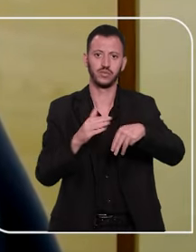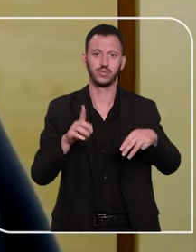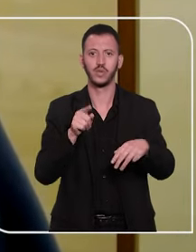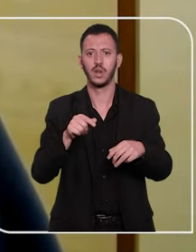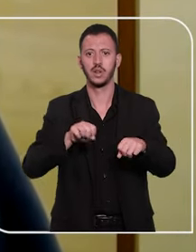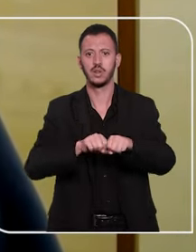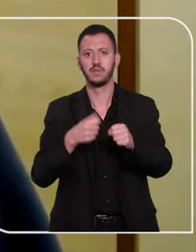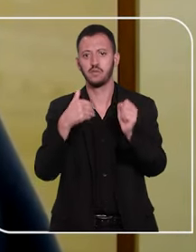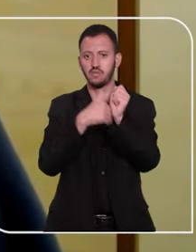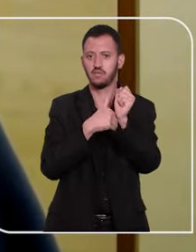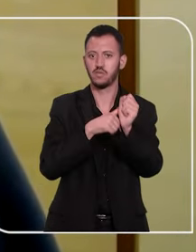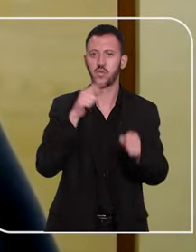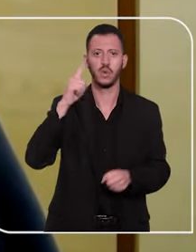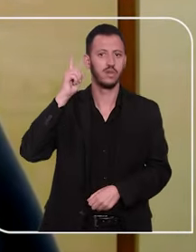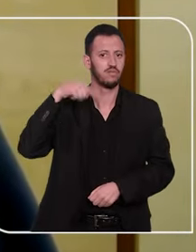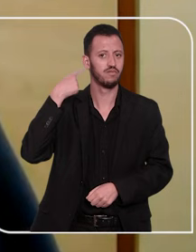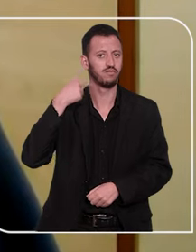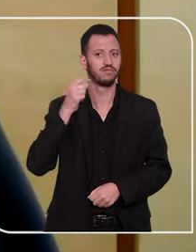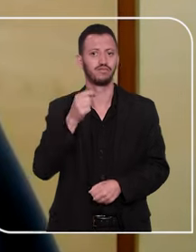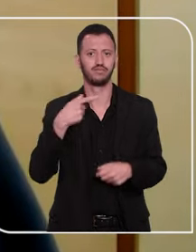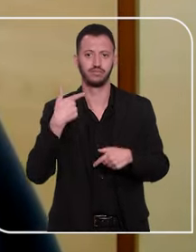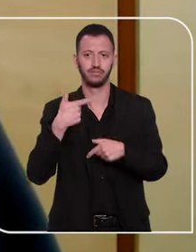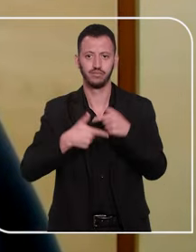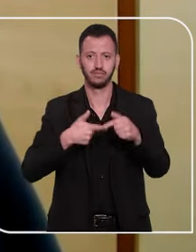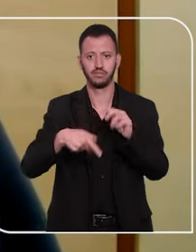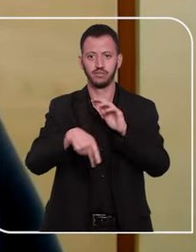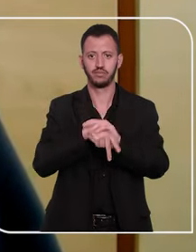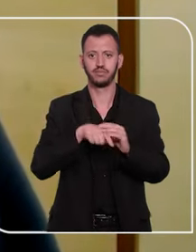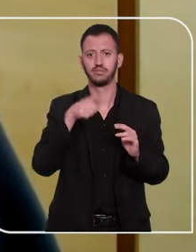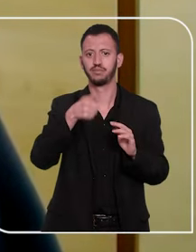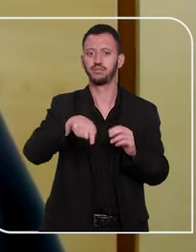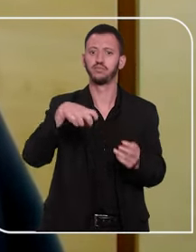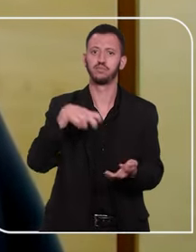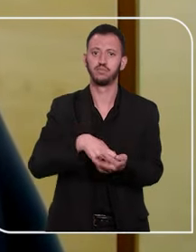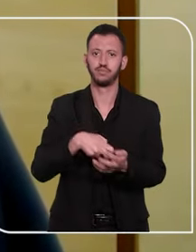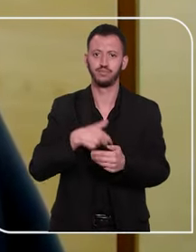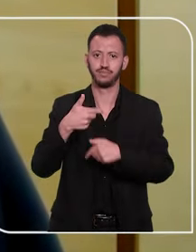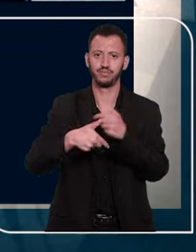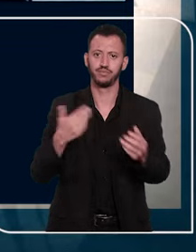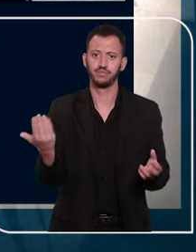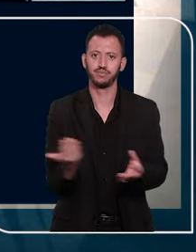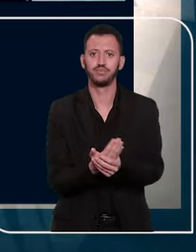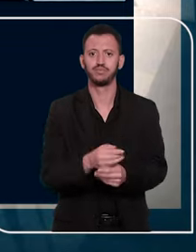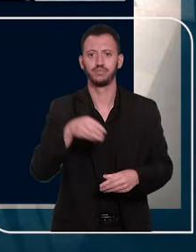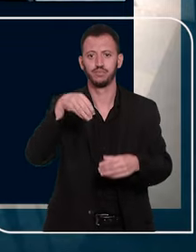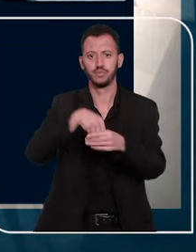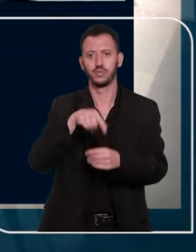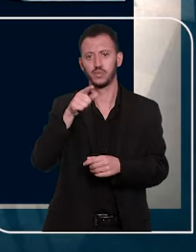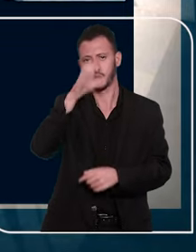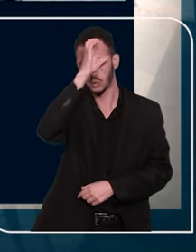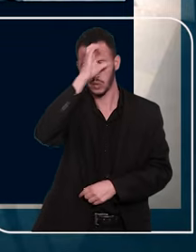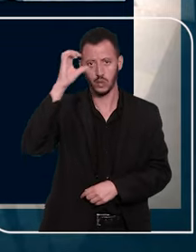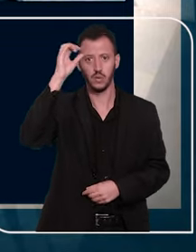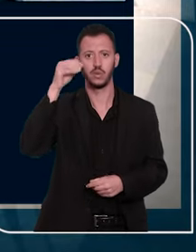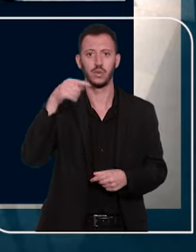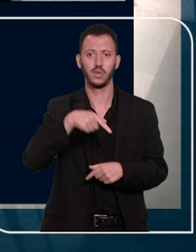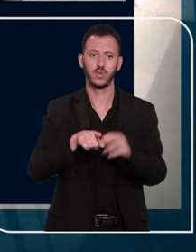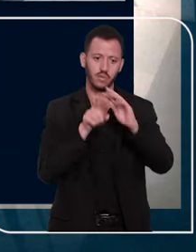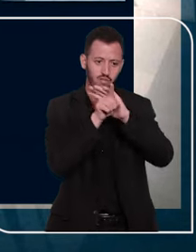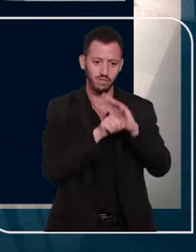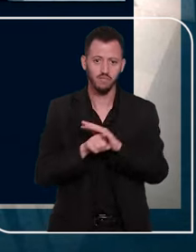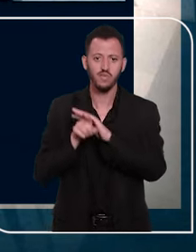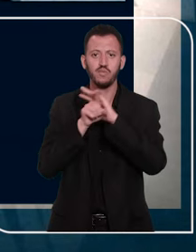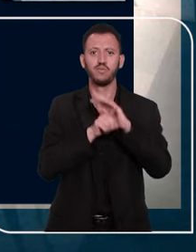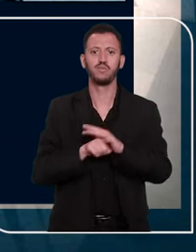Júnior a quebra do sigilo profissional do advogado para atenuar a sua própria Pena em processo no qual ele e o cliente